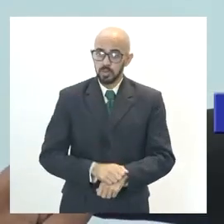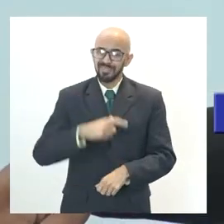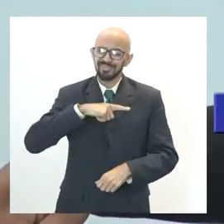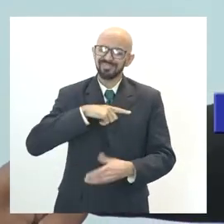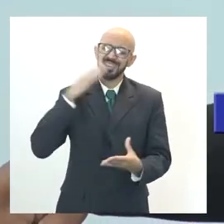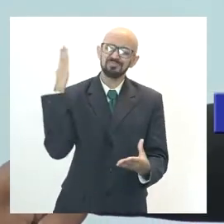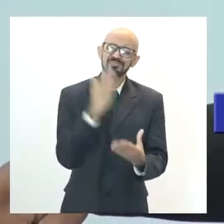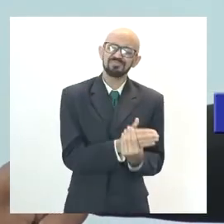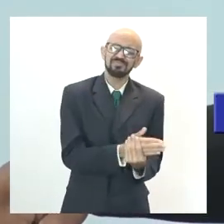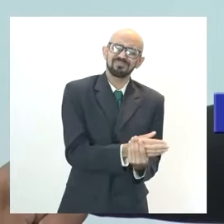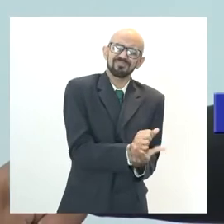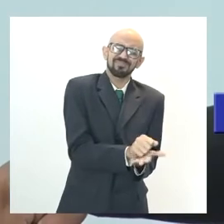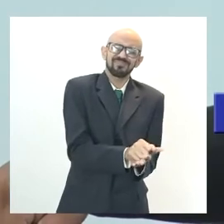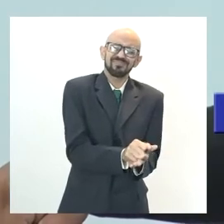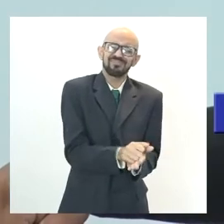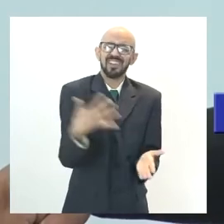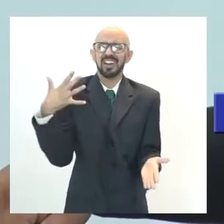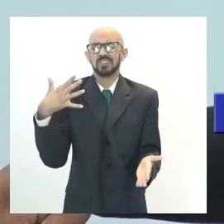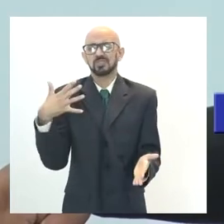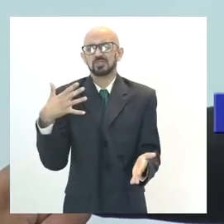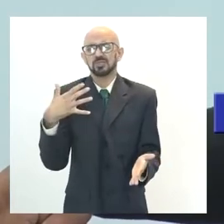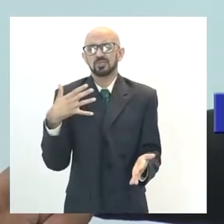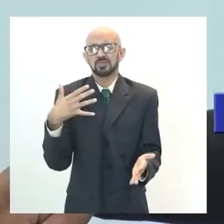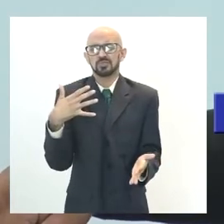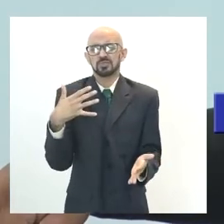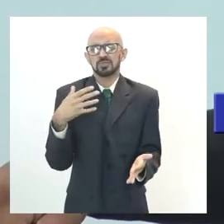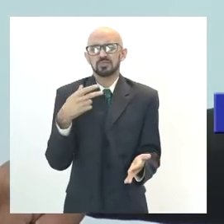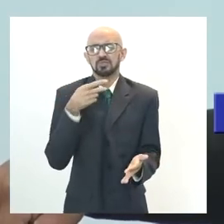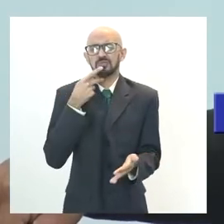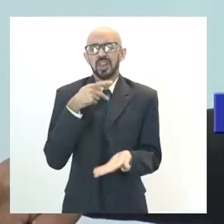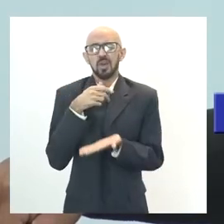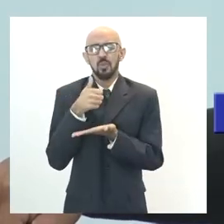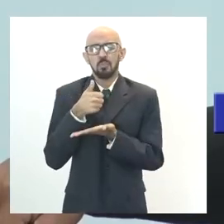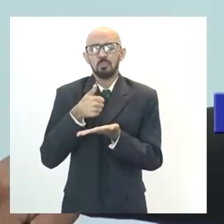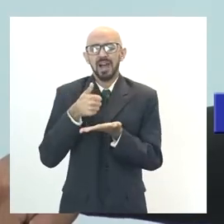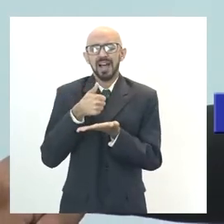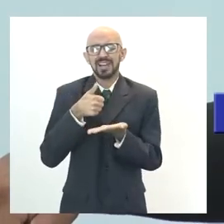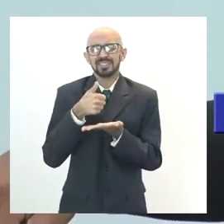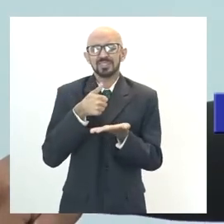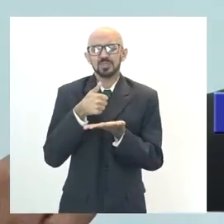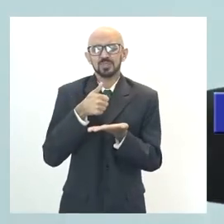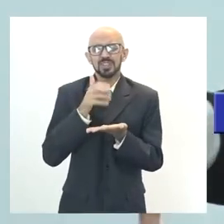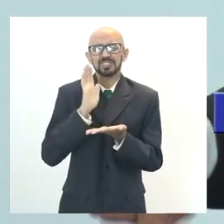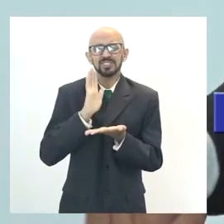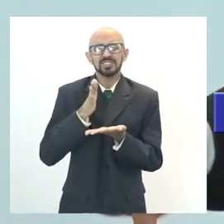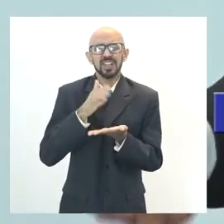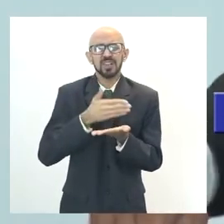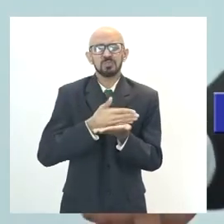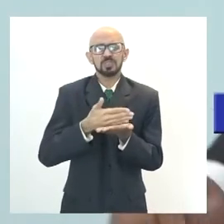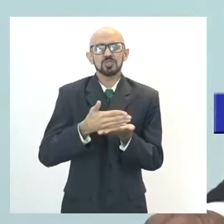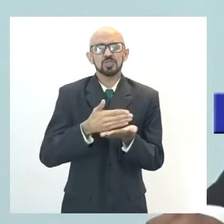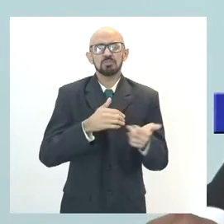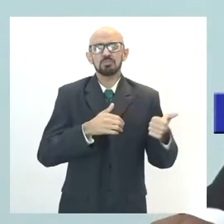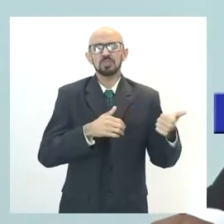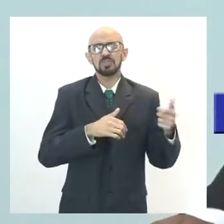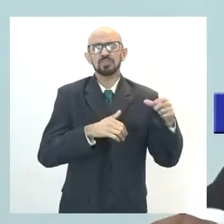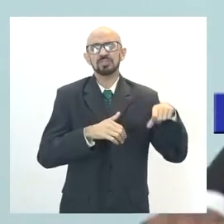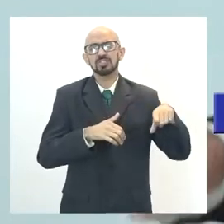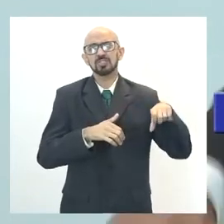justiça tô falando sobre o básico que nós já pegamos desde 1988